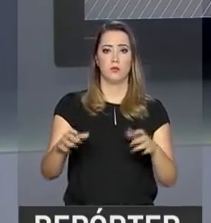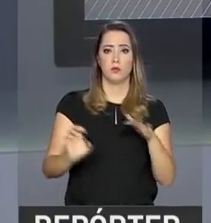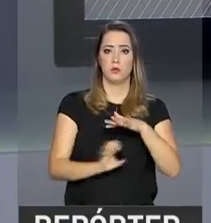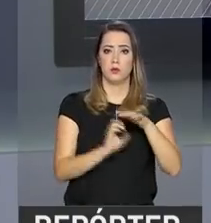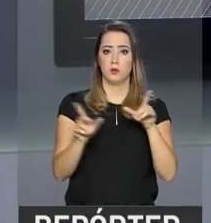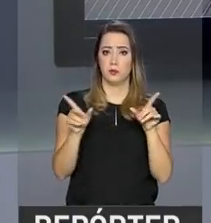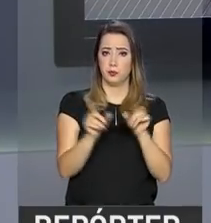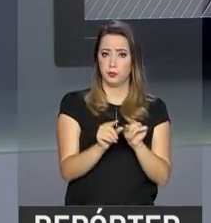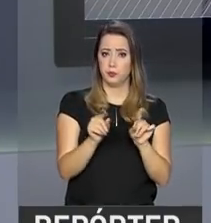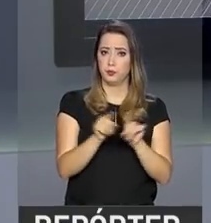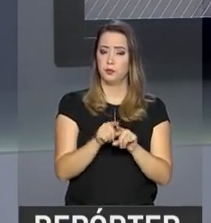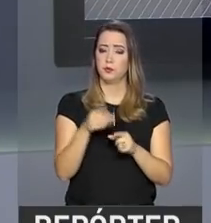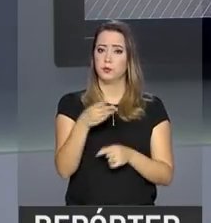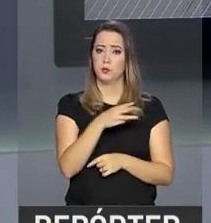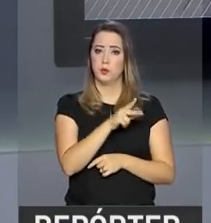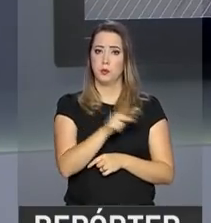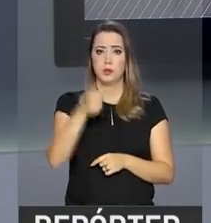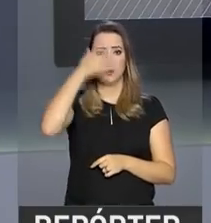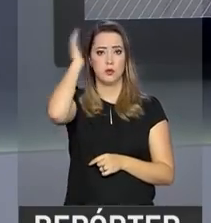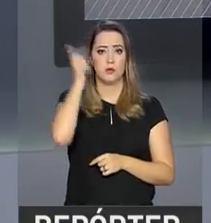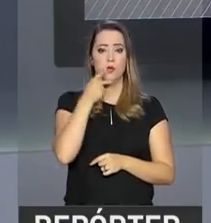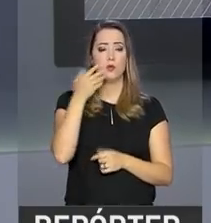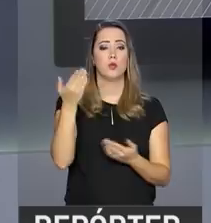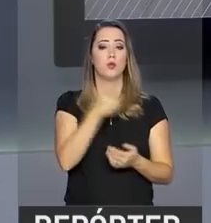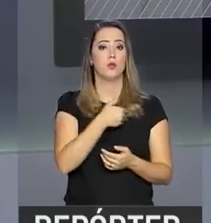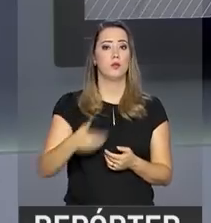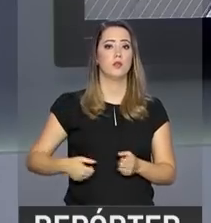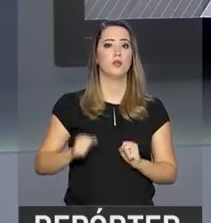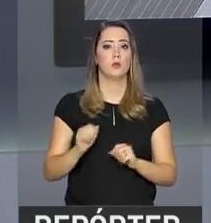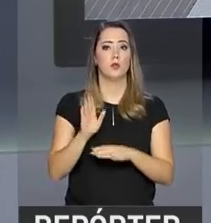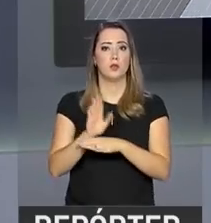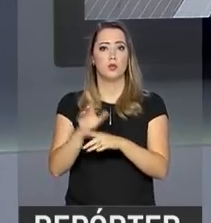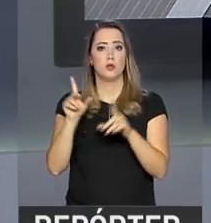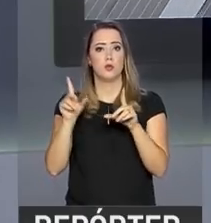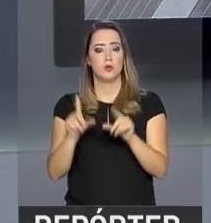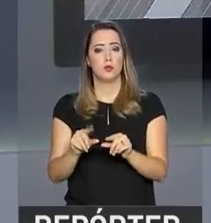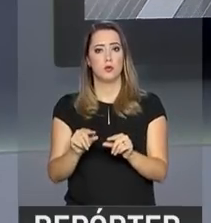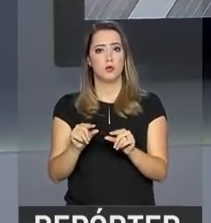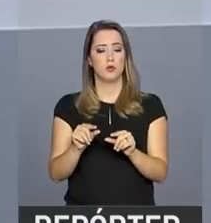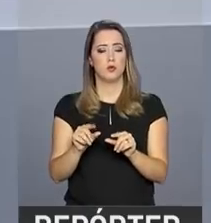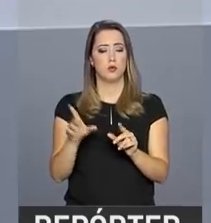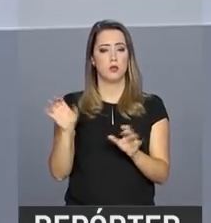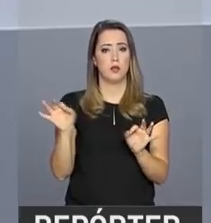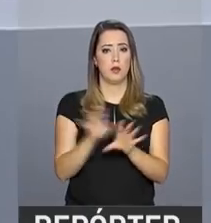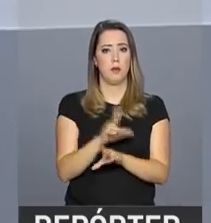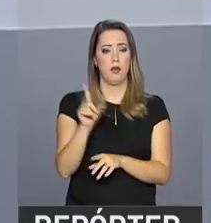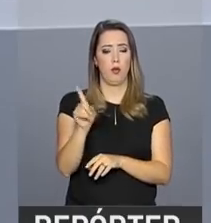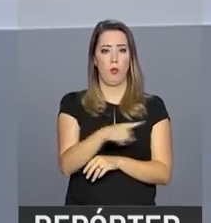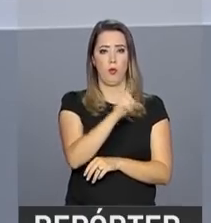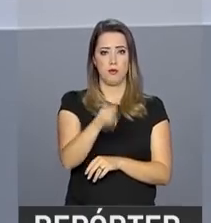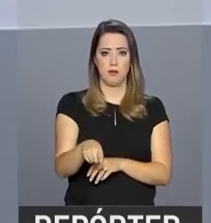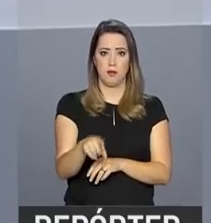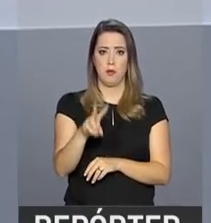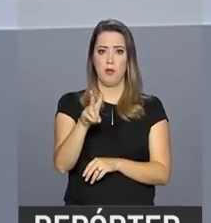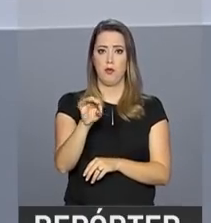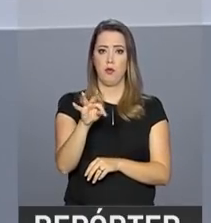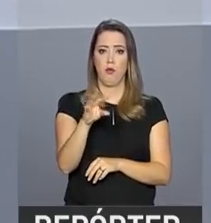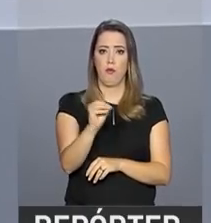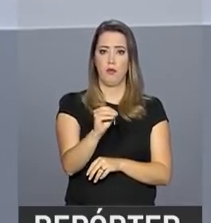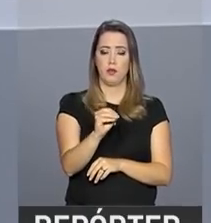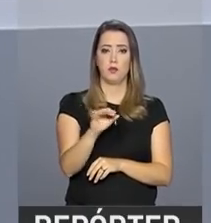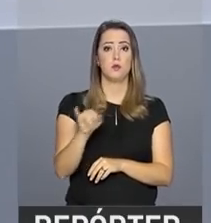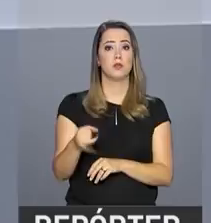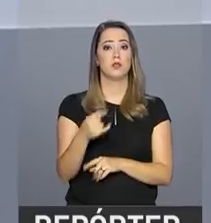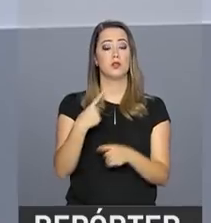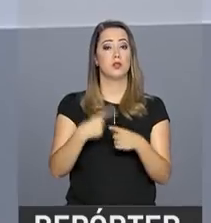empresas segundo o presidente o governo agora pode patrocinar a queda do veto em janeiro temer havia vetado o projeto